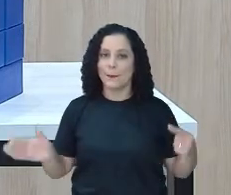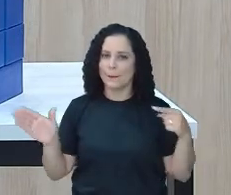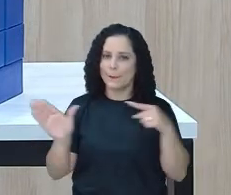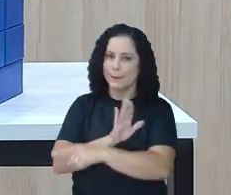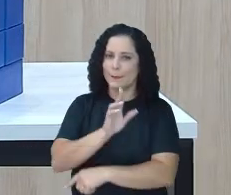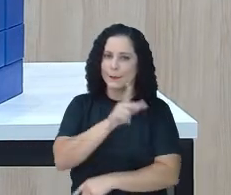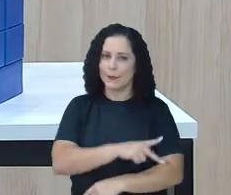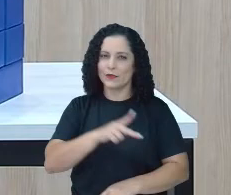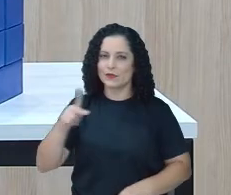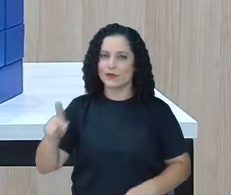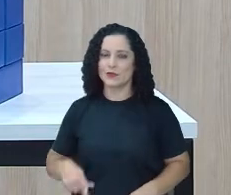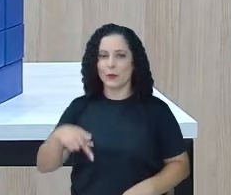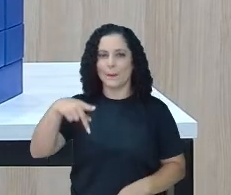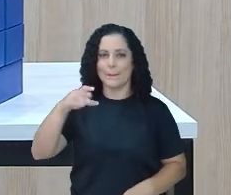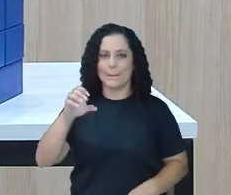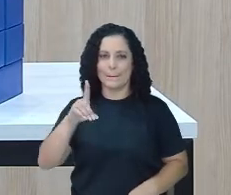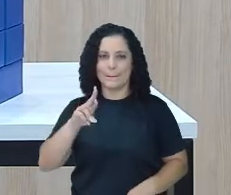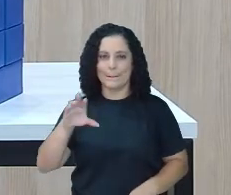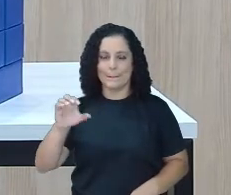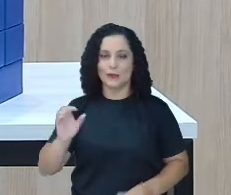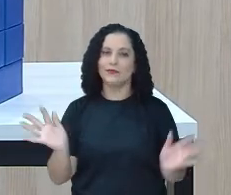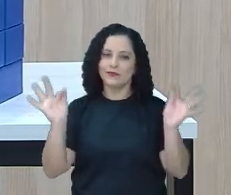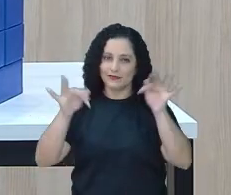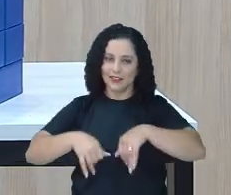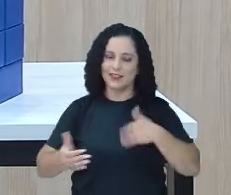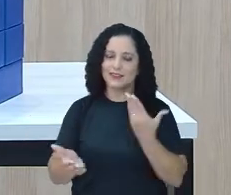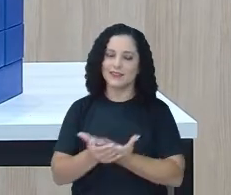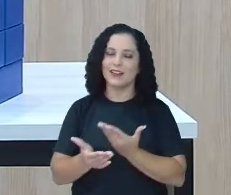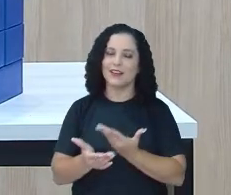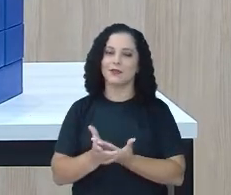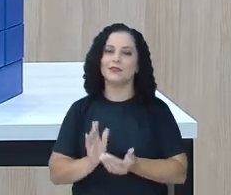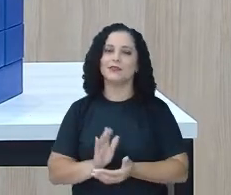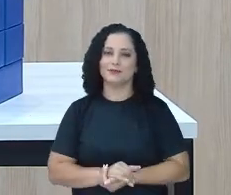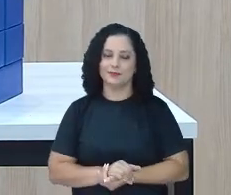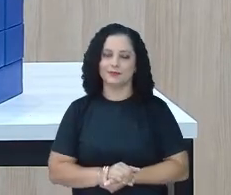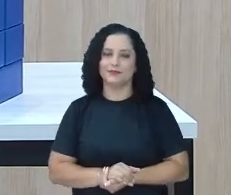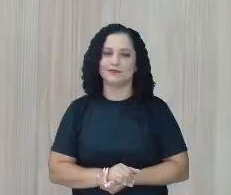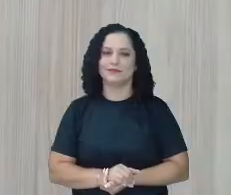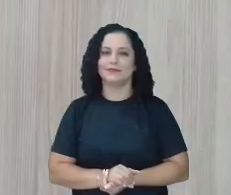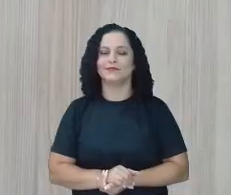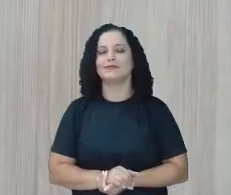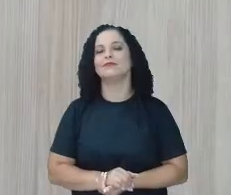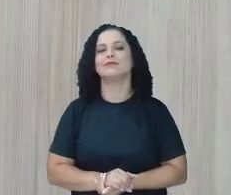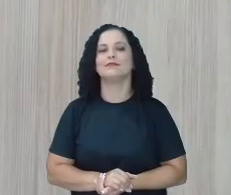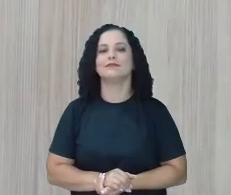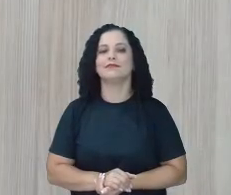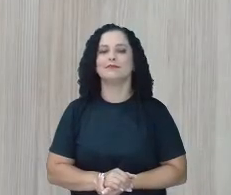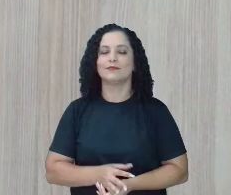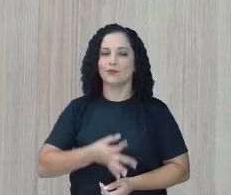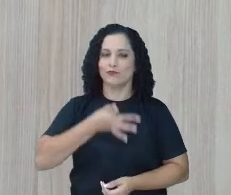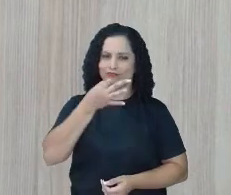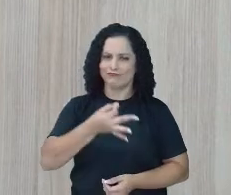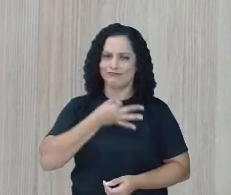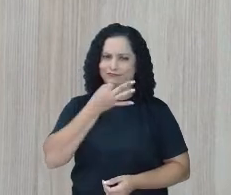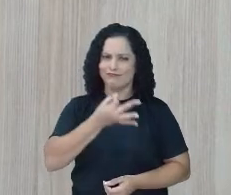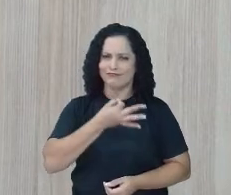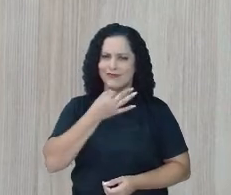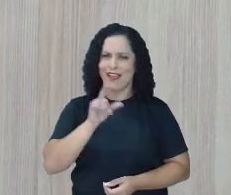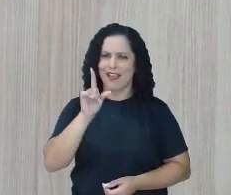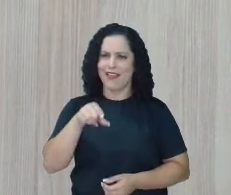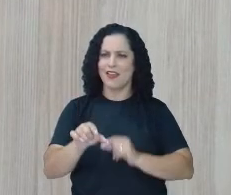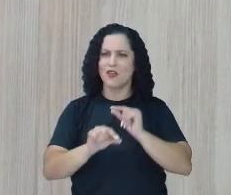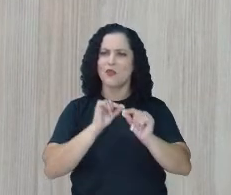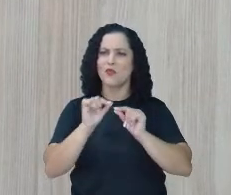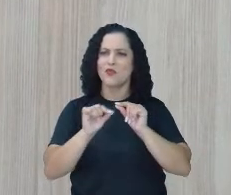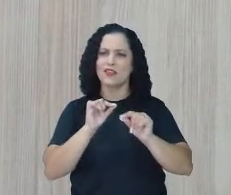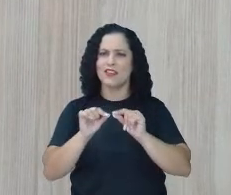Pedro, que ele gosta de fazer os comentários e a gente já finaliza a aula com ele. Vai lá, professor. O comentário é sobre essa artezinha que você